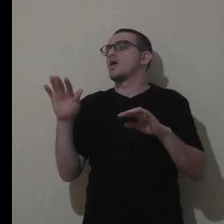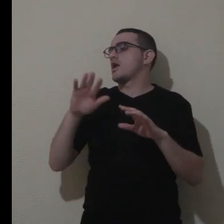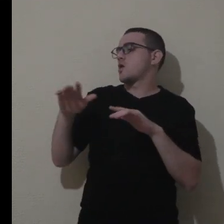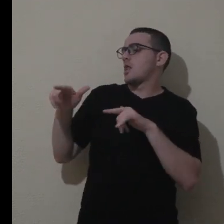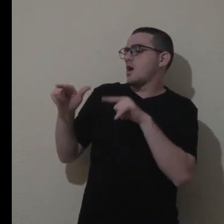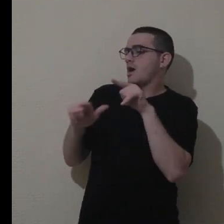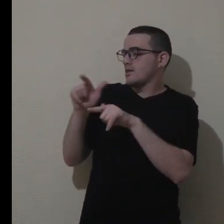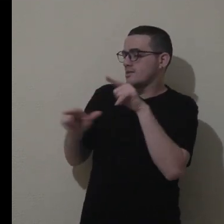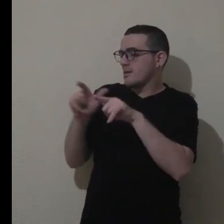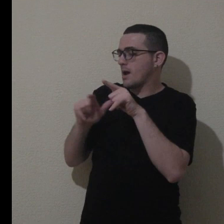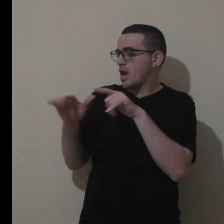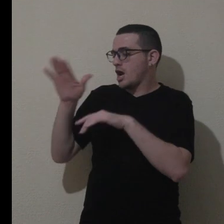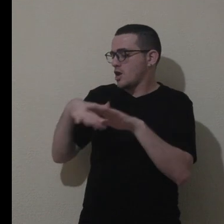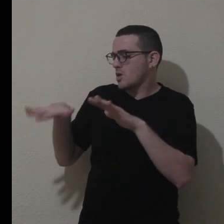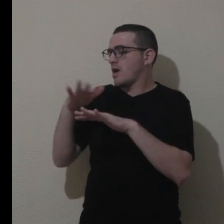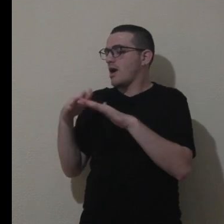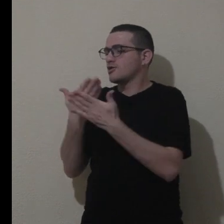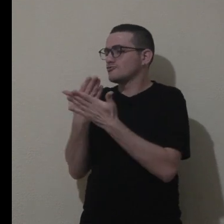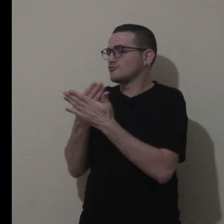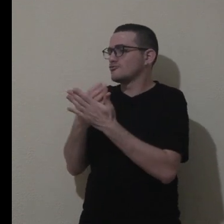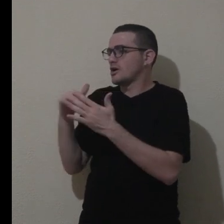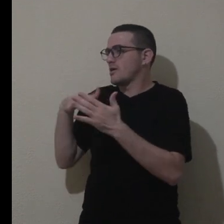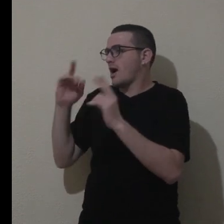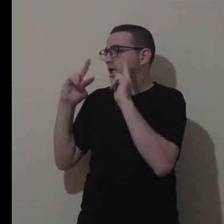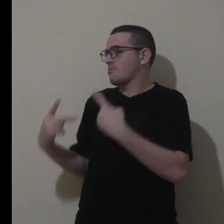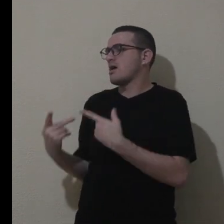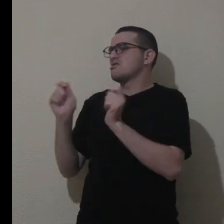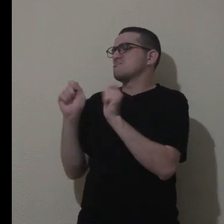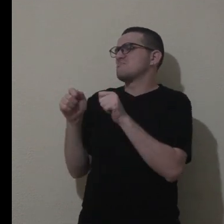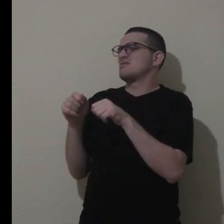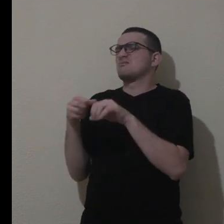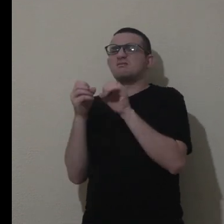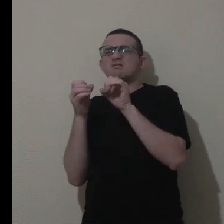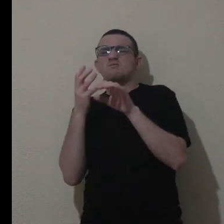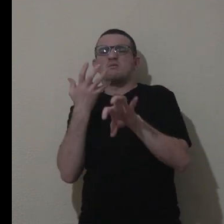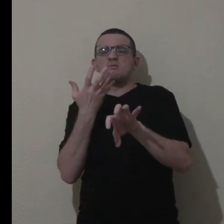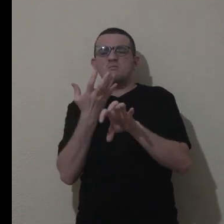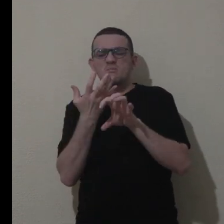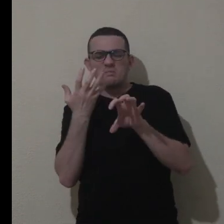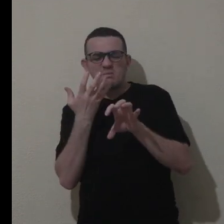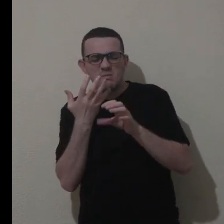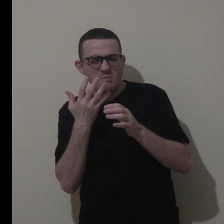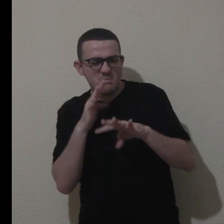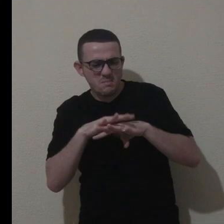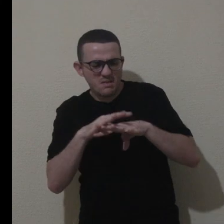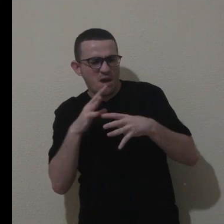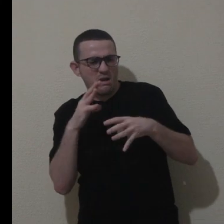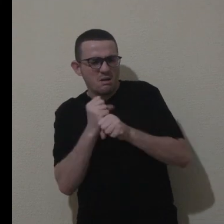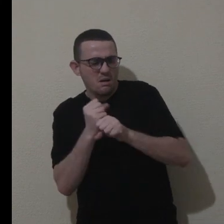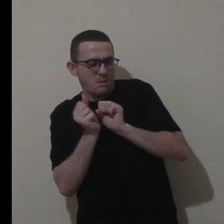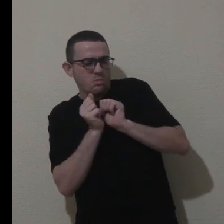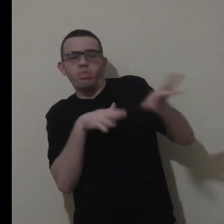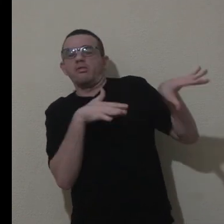quer dizer, eu estou nas humanas, né? Os colegas, eu não preciso mais saber nada de equação de Bhaskara